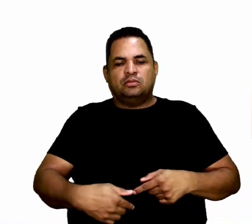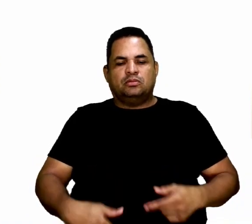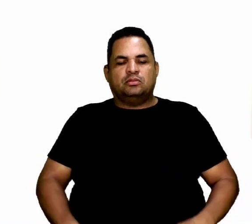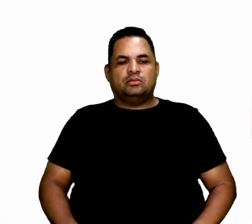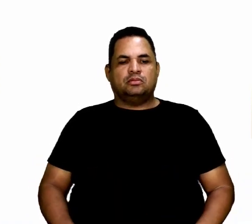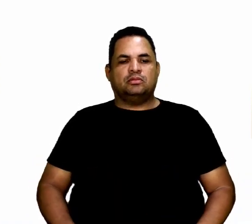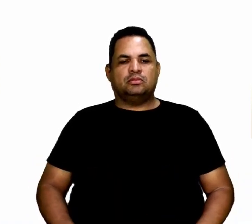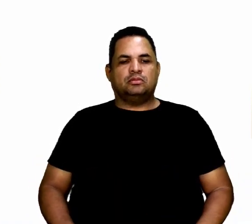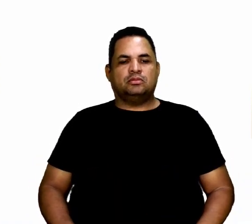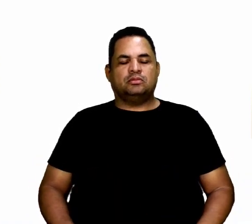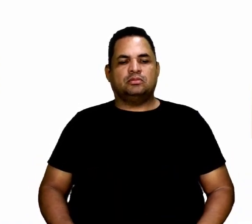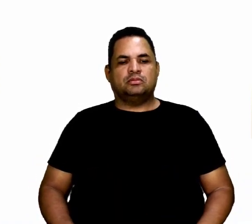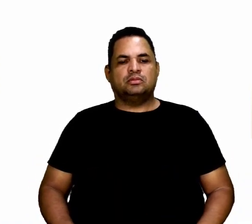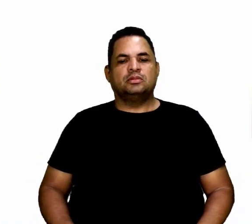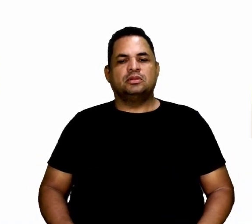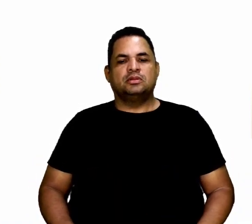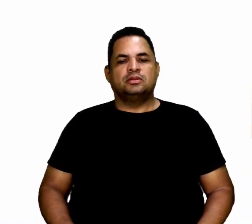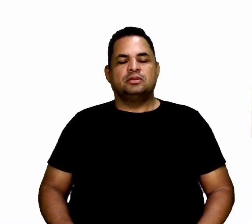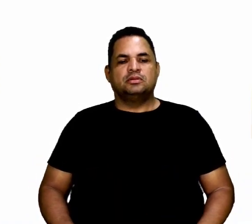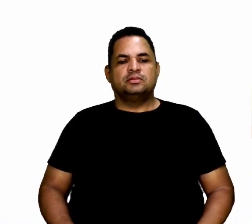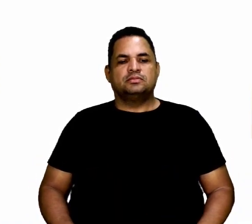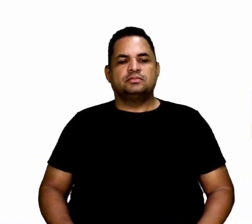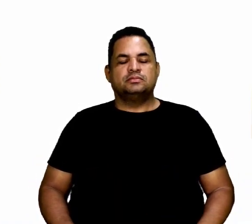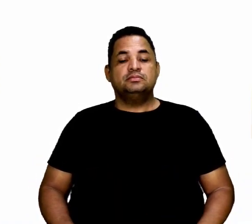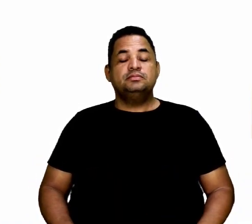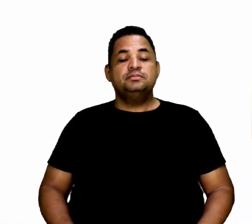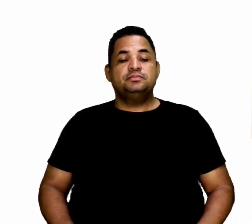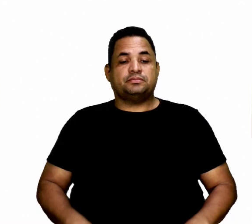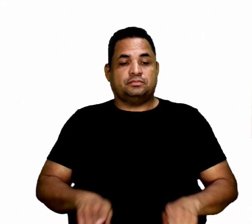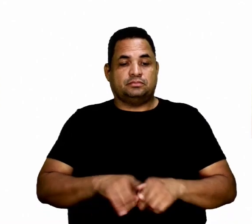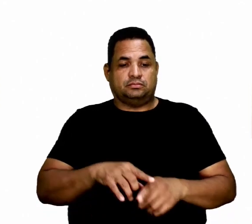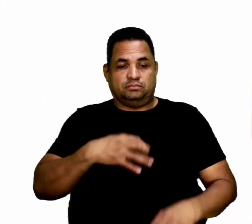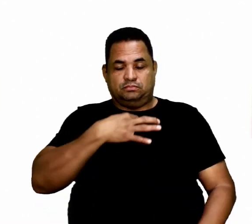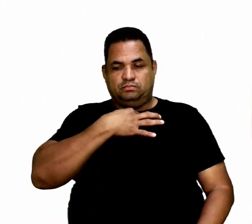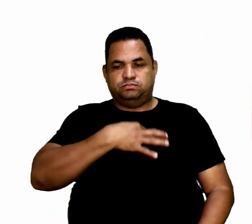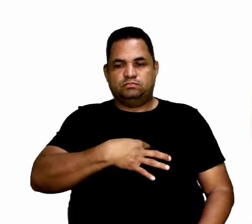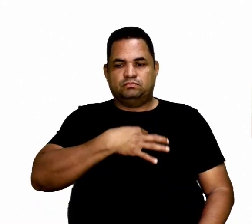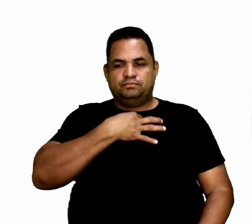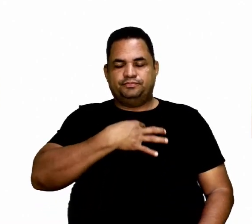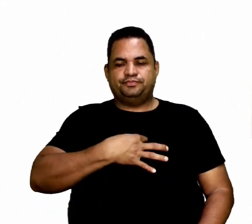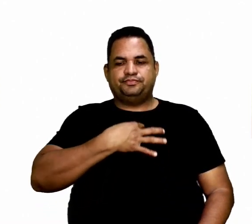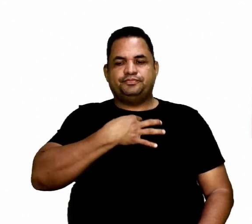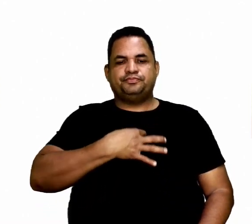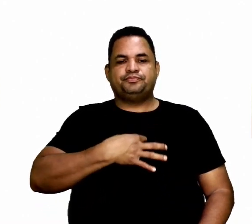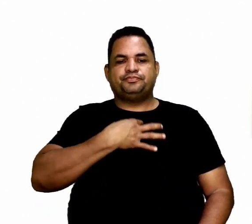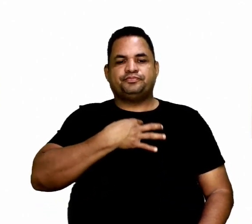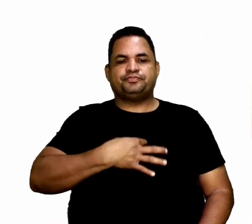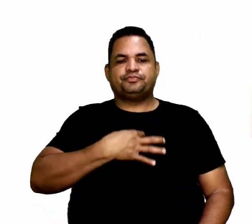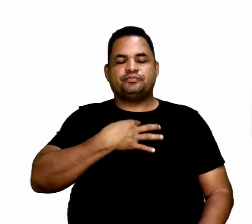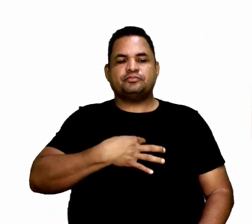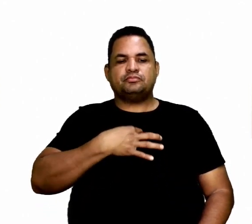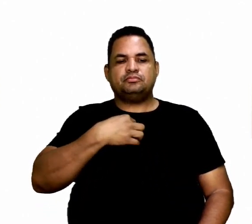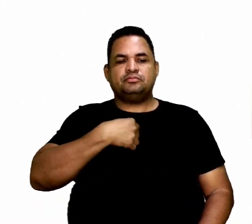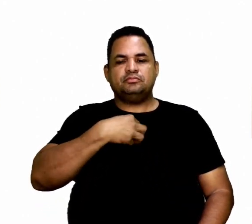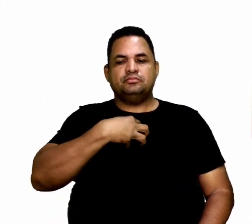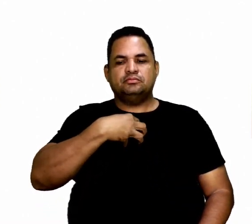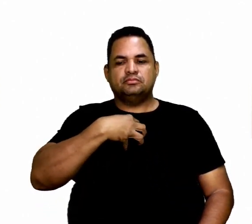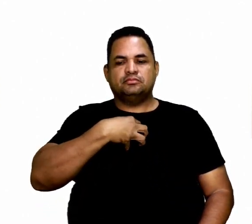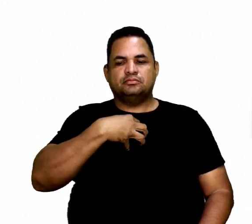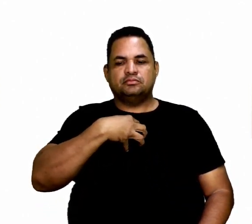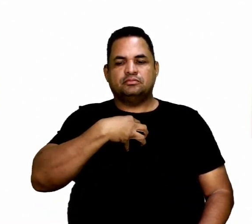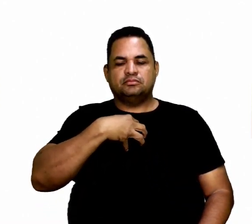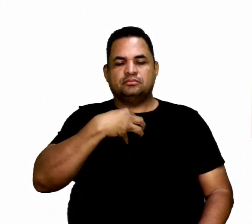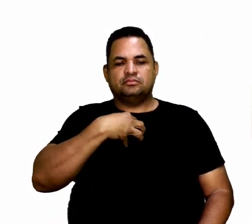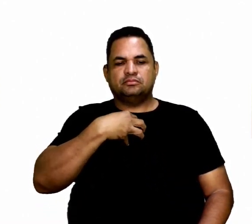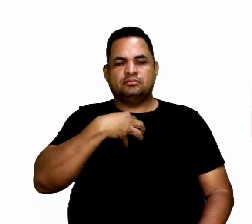e o joelho, digamos assim, tá? Externo, região pélvica, externo, que é aquele famoso osso aqui do